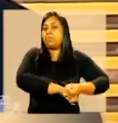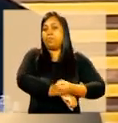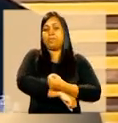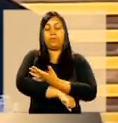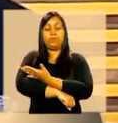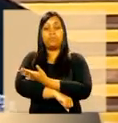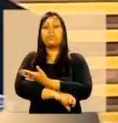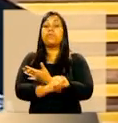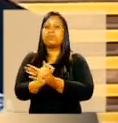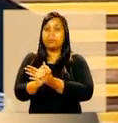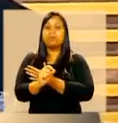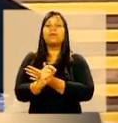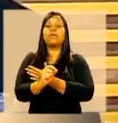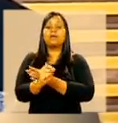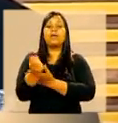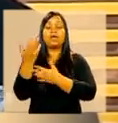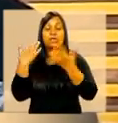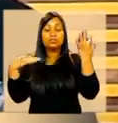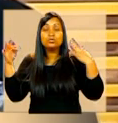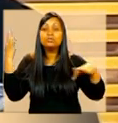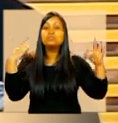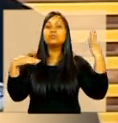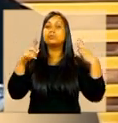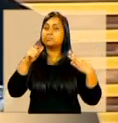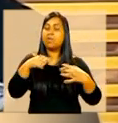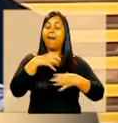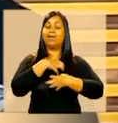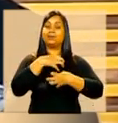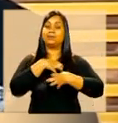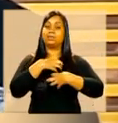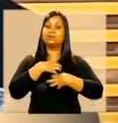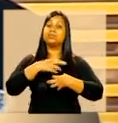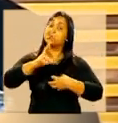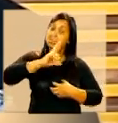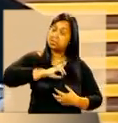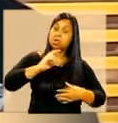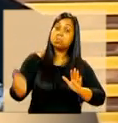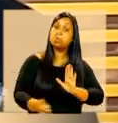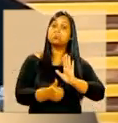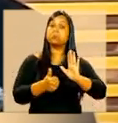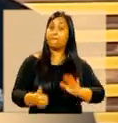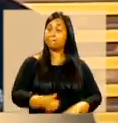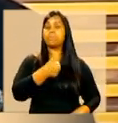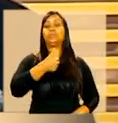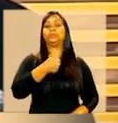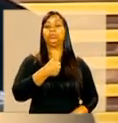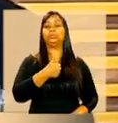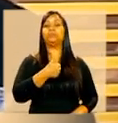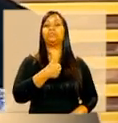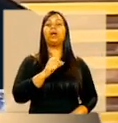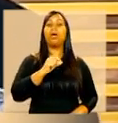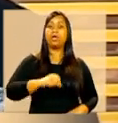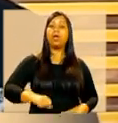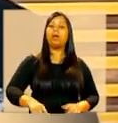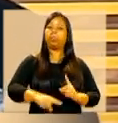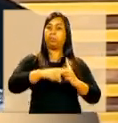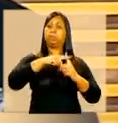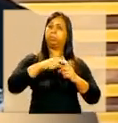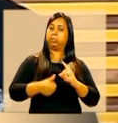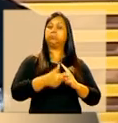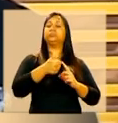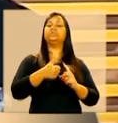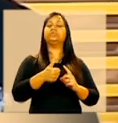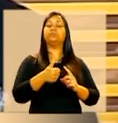é esse toque, essa sensibilidade. E quando a gente tem essa resposta tão positiva, de quanto que aquilo transformou a pessoa, porque